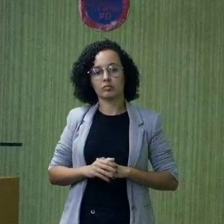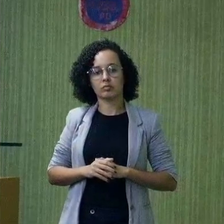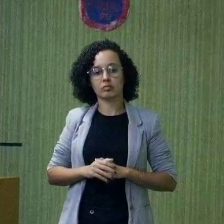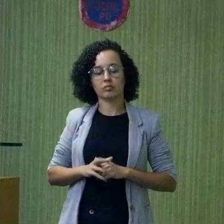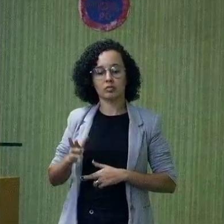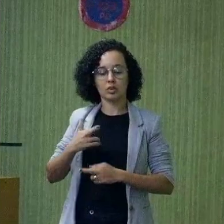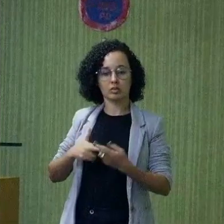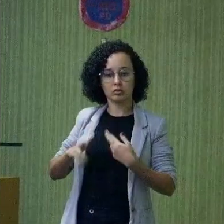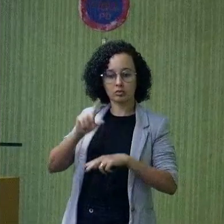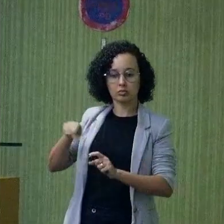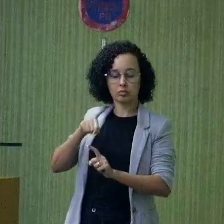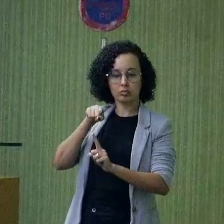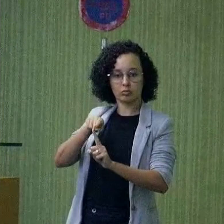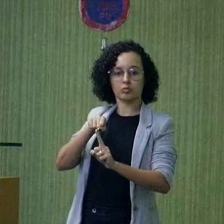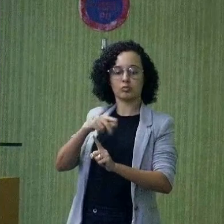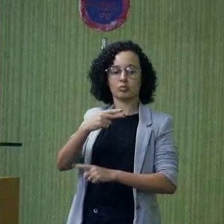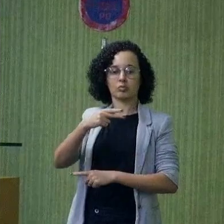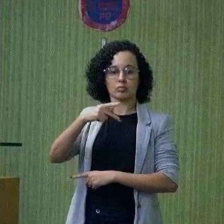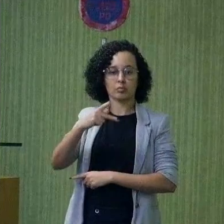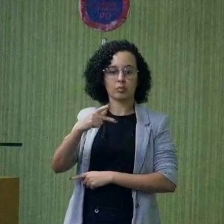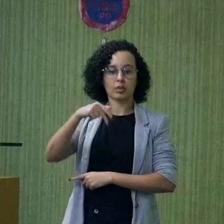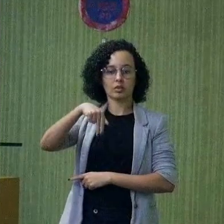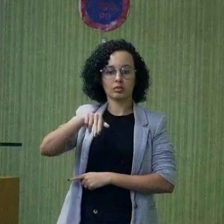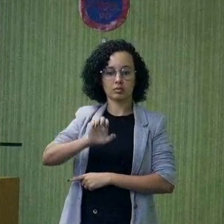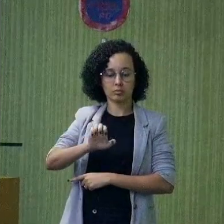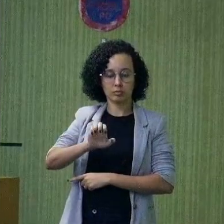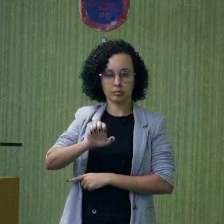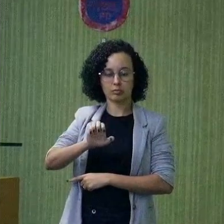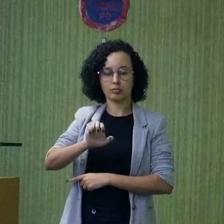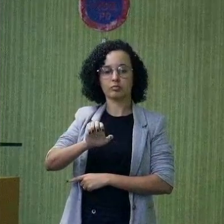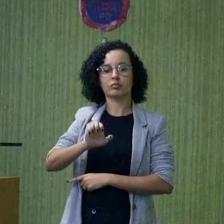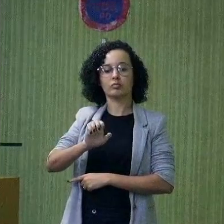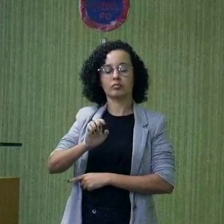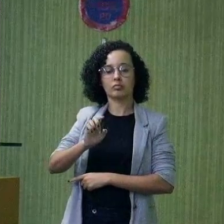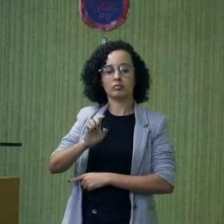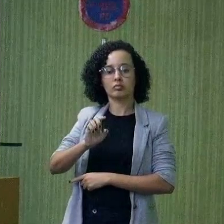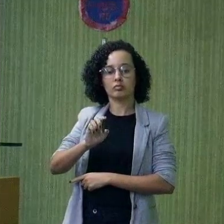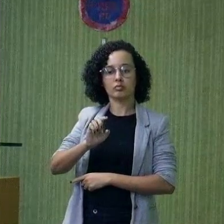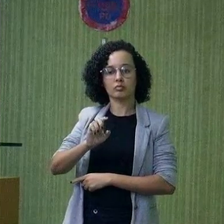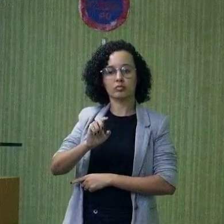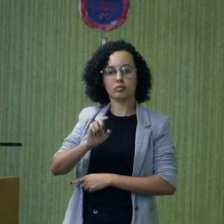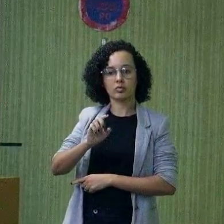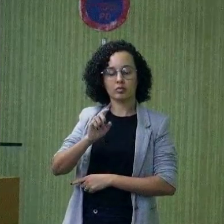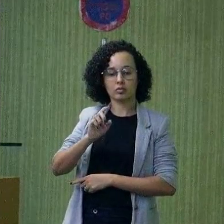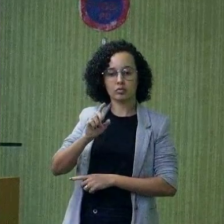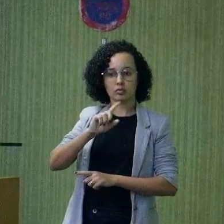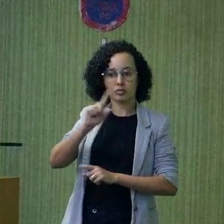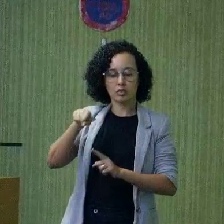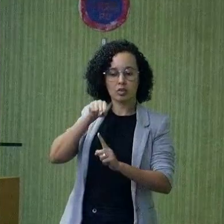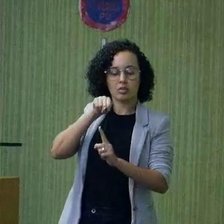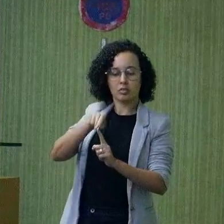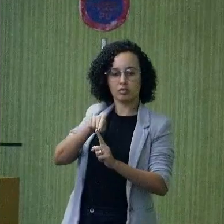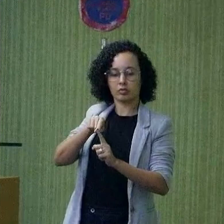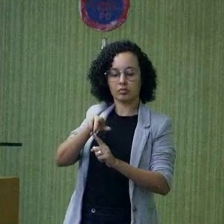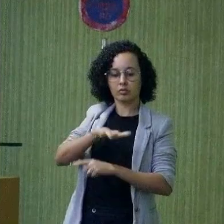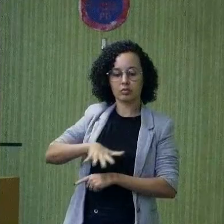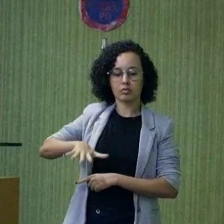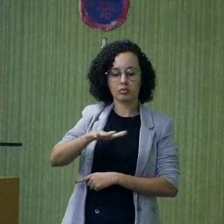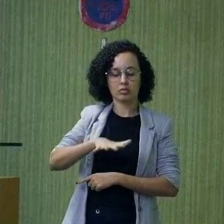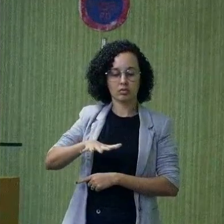com os objetivos do pne e definir dentre os n objetivos do pne a área de